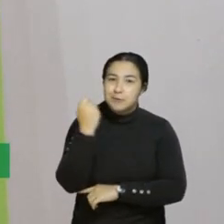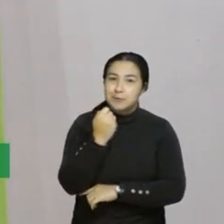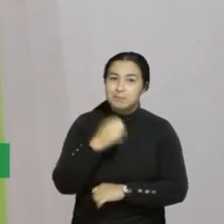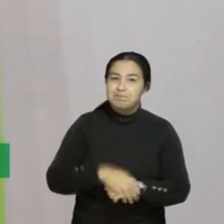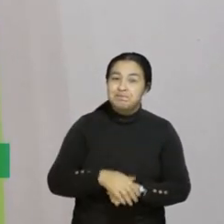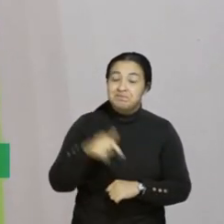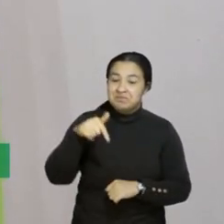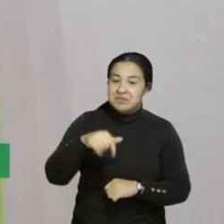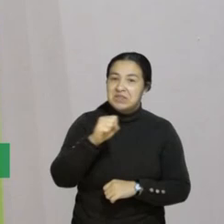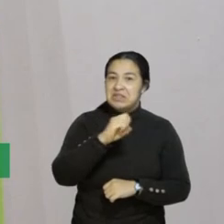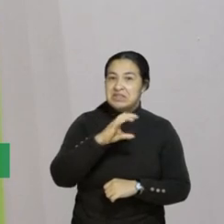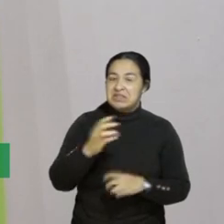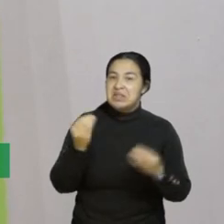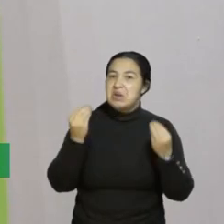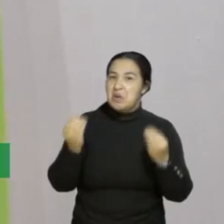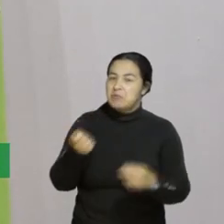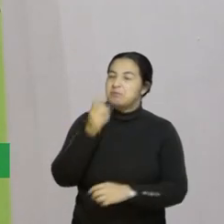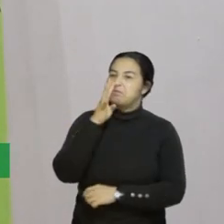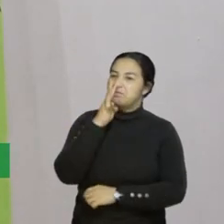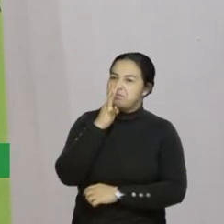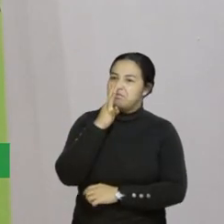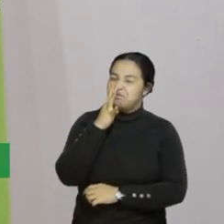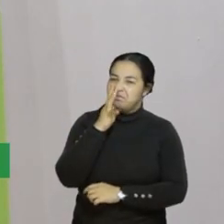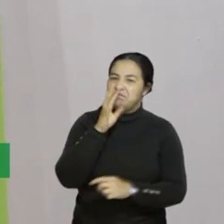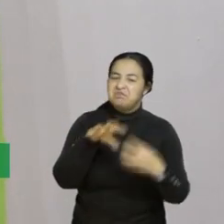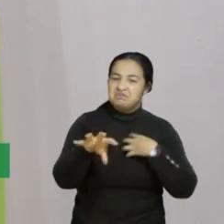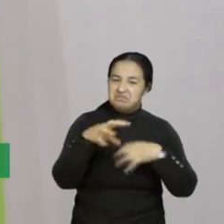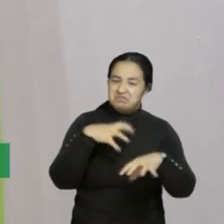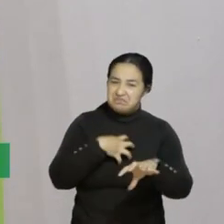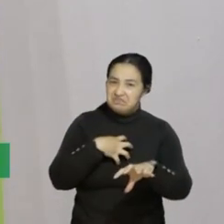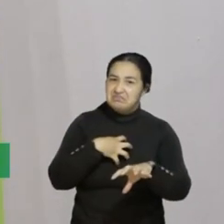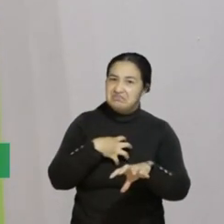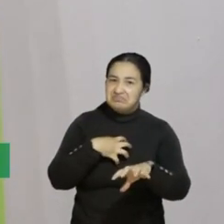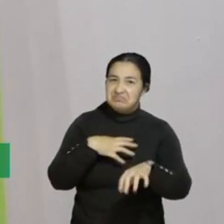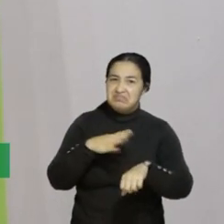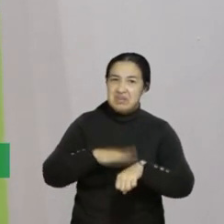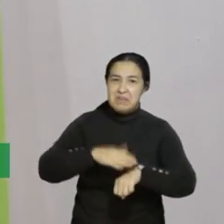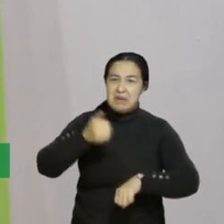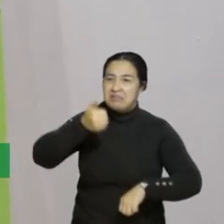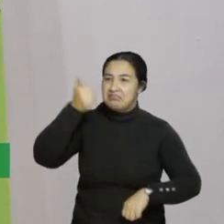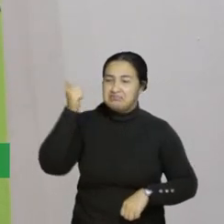lá em Blumenau, acompanhando tudo, e lá com o deputado Napoleão, deputado,